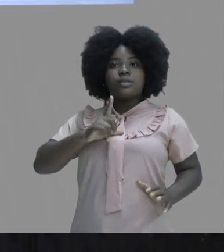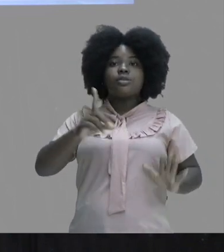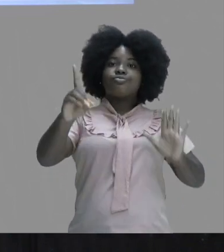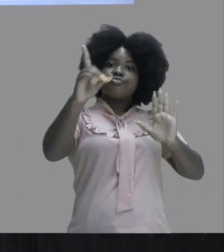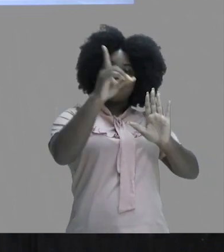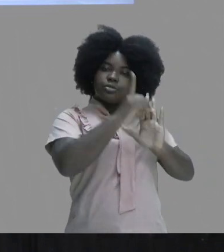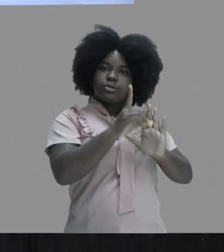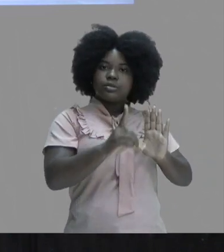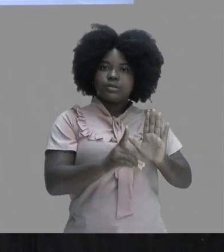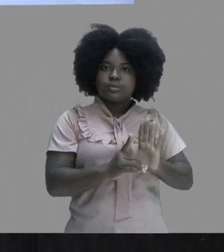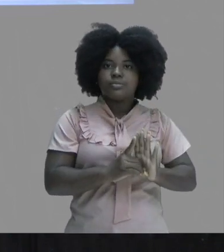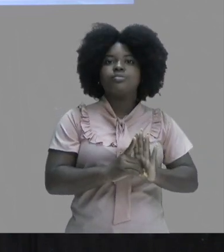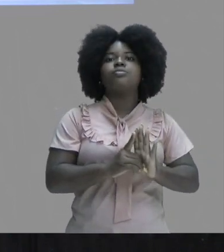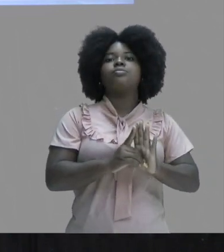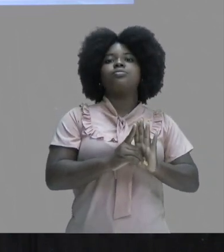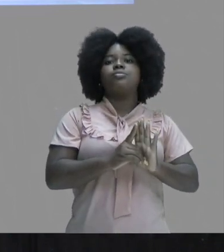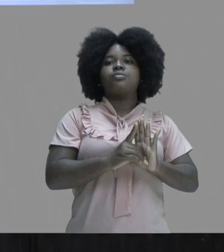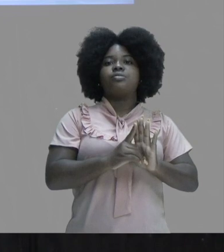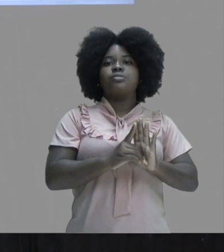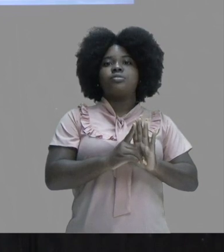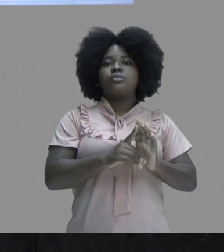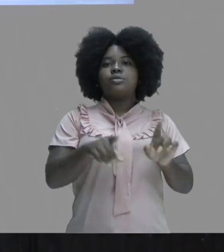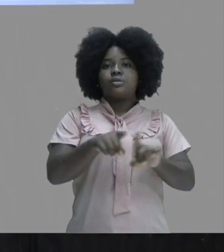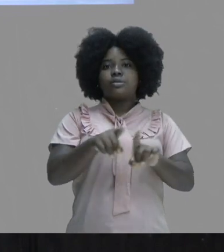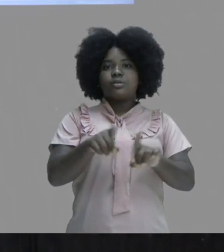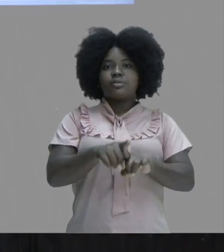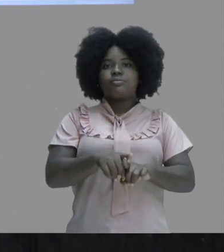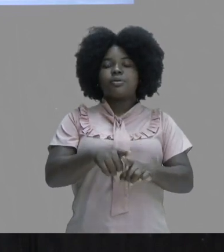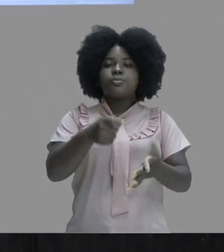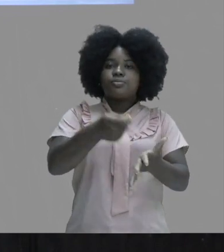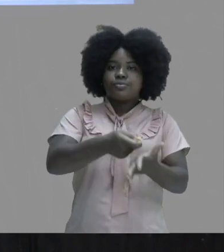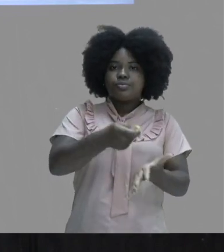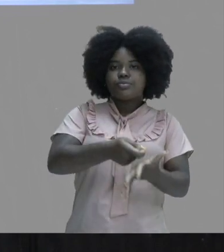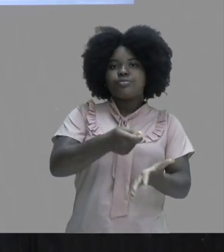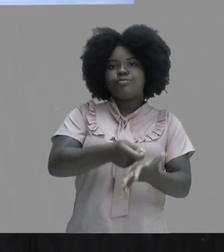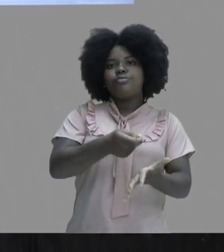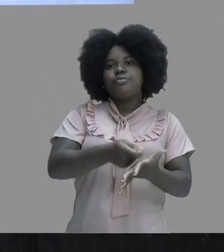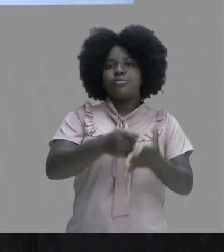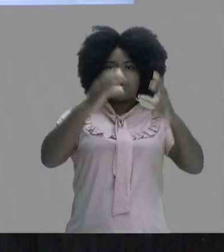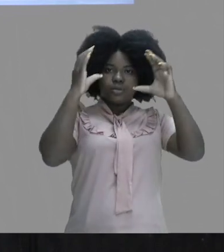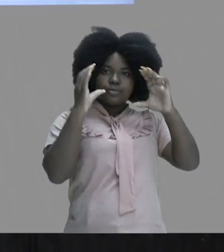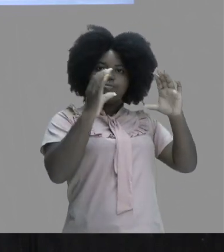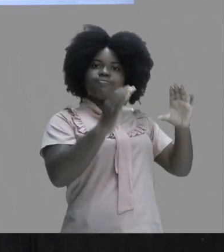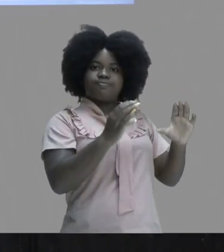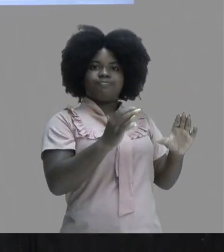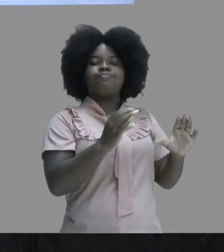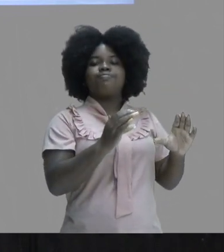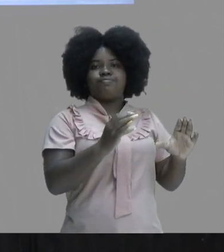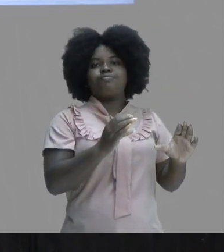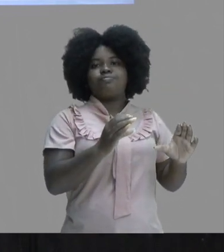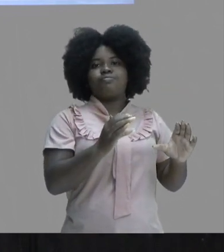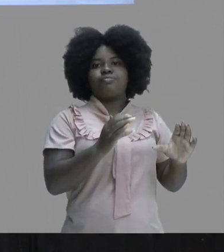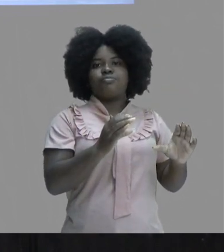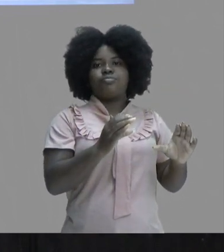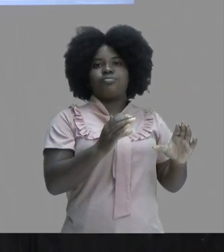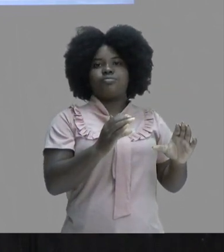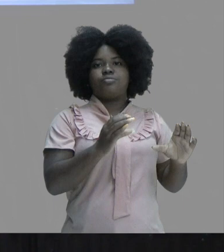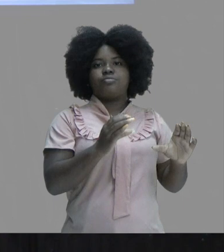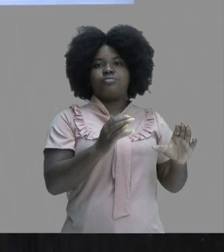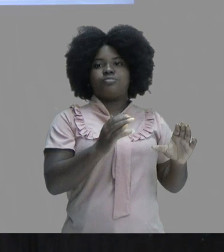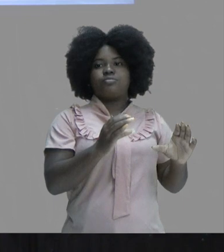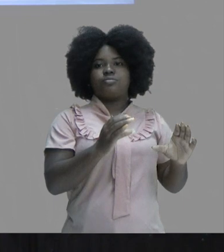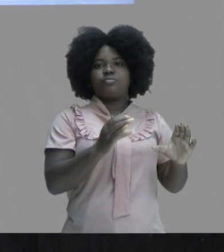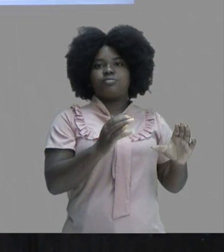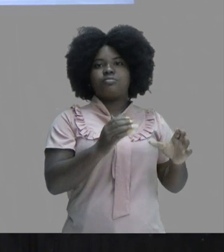tem direitos e deveres. Cumpre deveres e tem direitos garantidos, geralmente, por uma Constituição, por